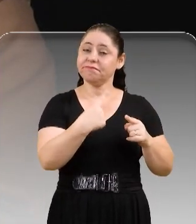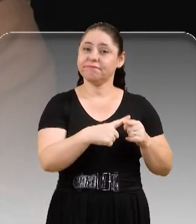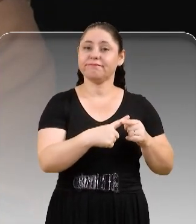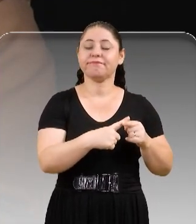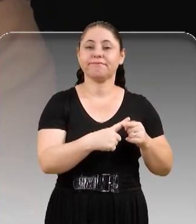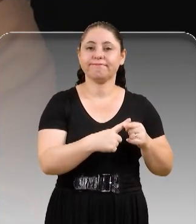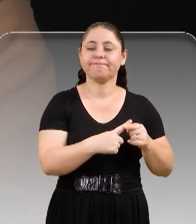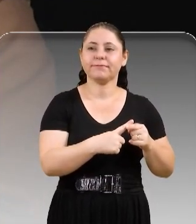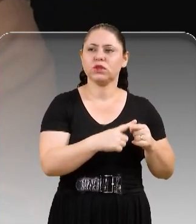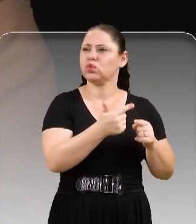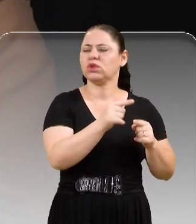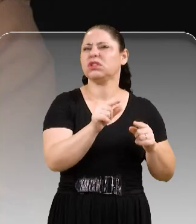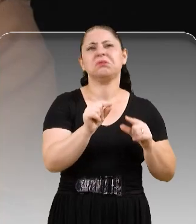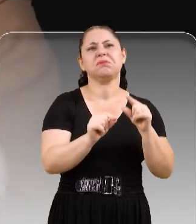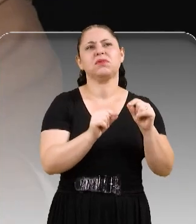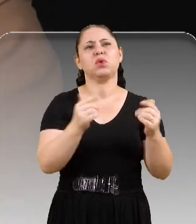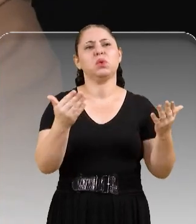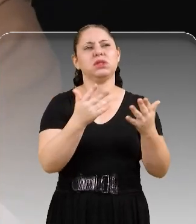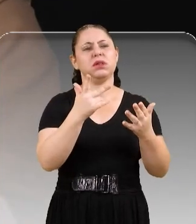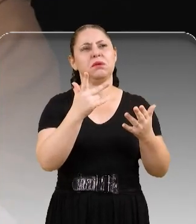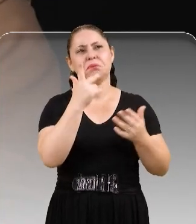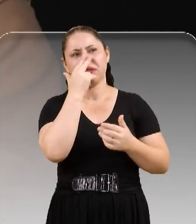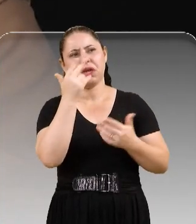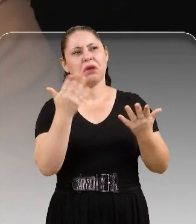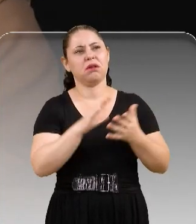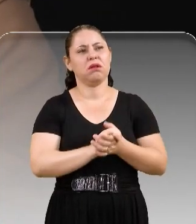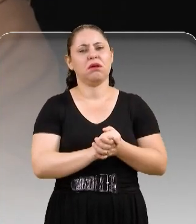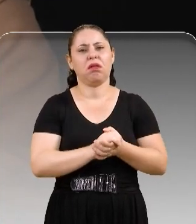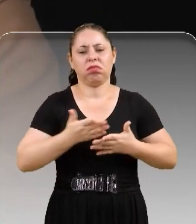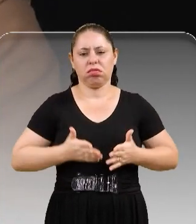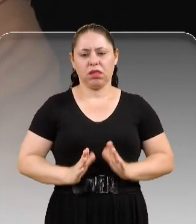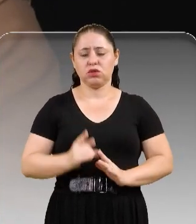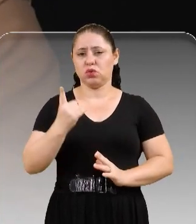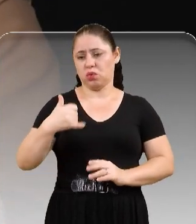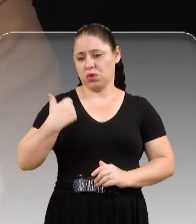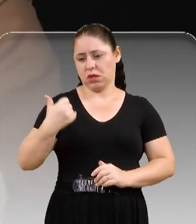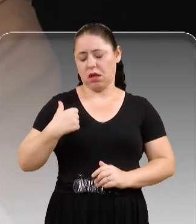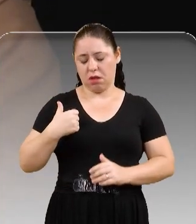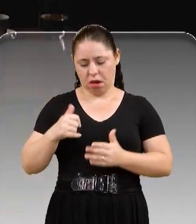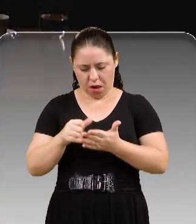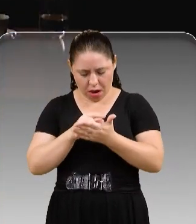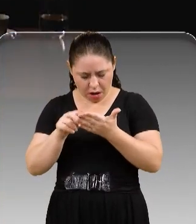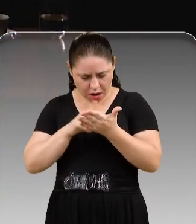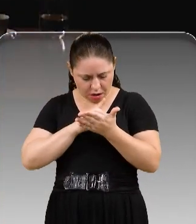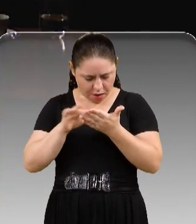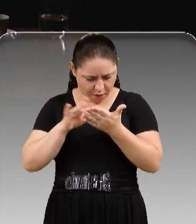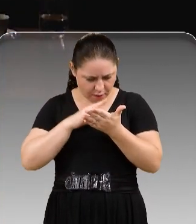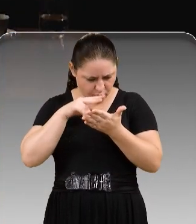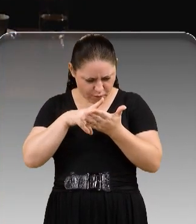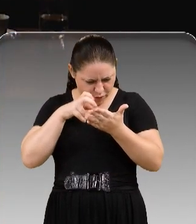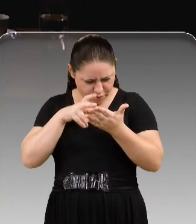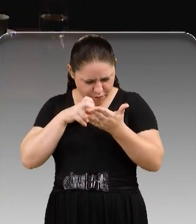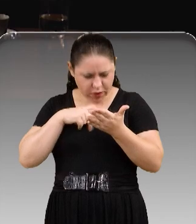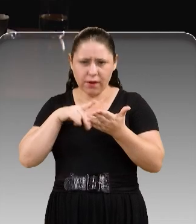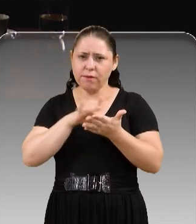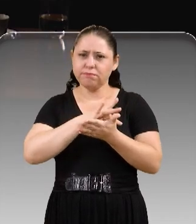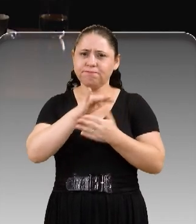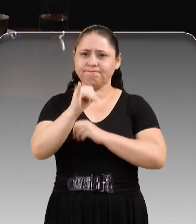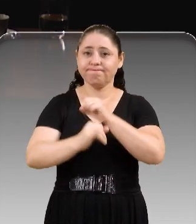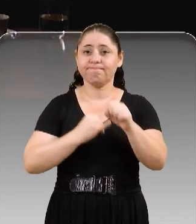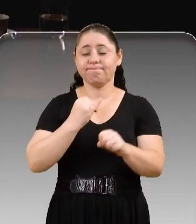porque não tinha essa questão. Hoje nós temos essa questão, a criança nasce com 1 ano, ele já está no celular, está ali vendo coisas,